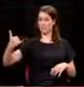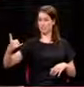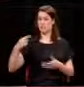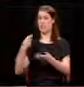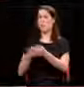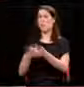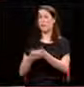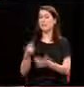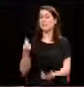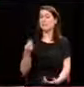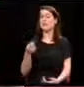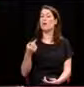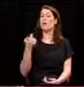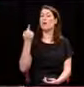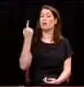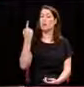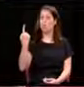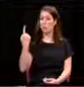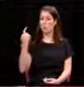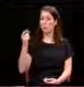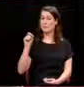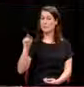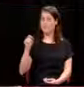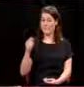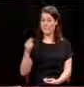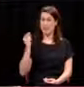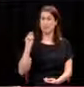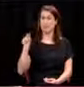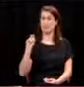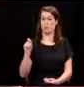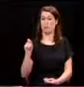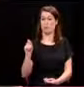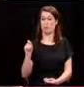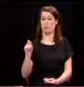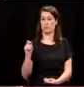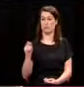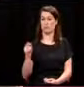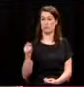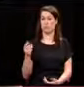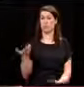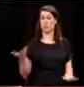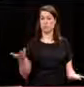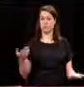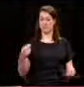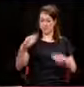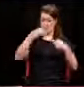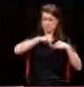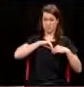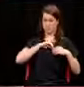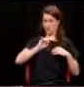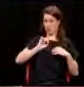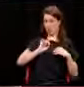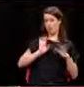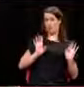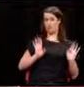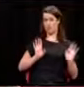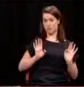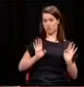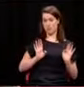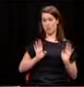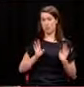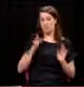E esse cêntimo nem sequer vem para nós. É o cêntimo do operador, mas que é um valor também muito reduzido. Faça um custo